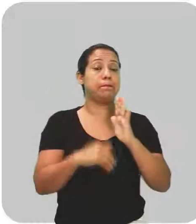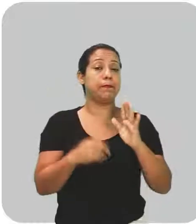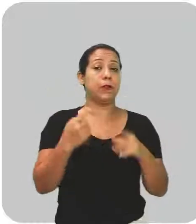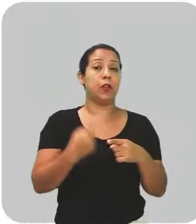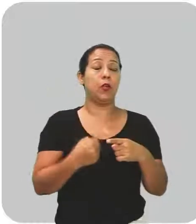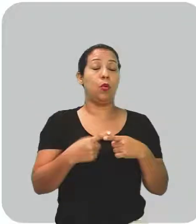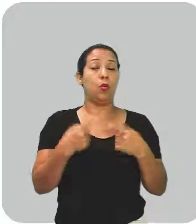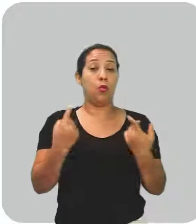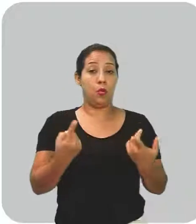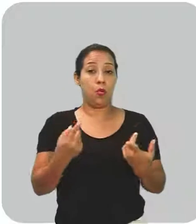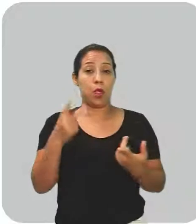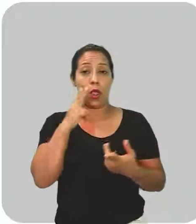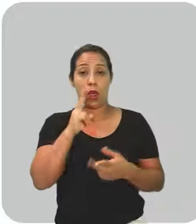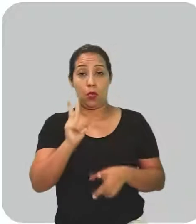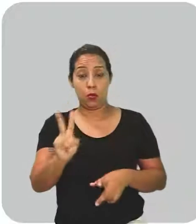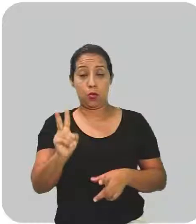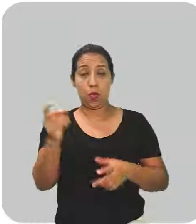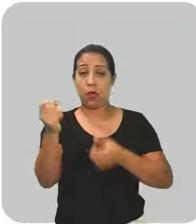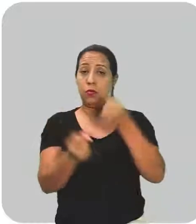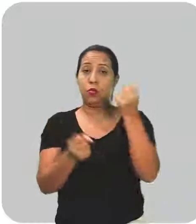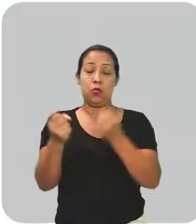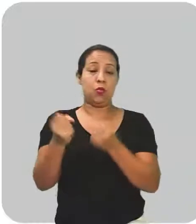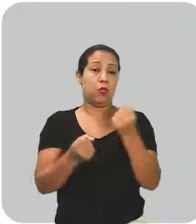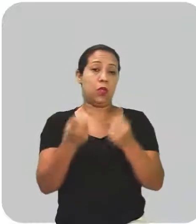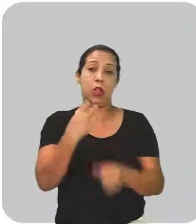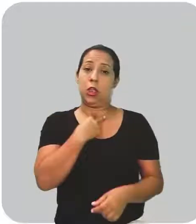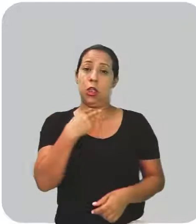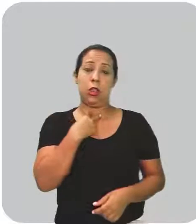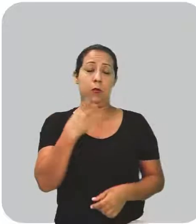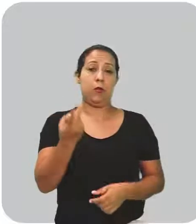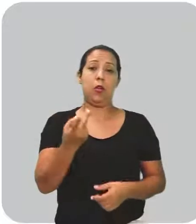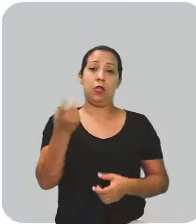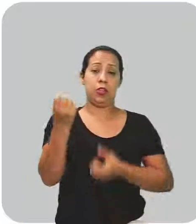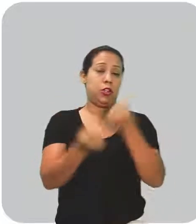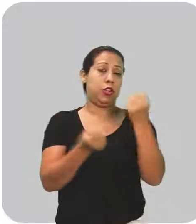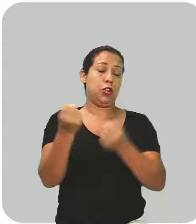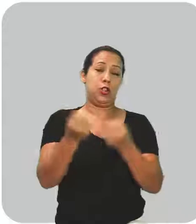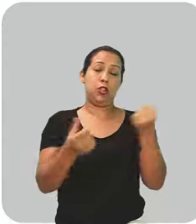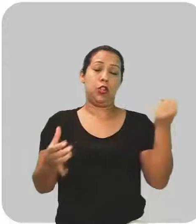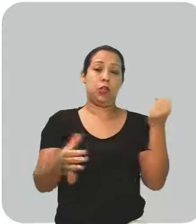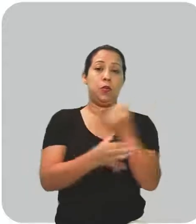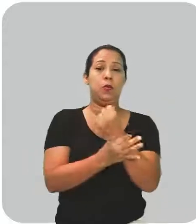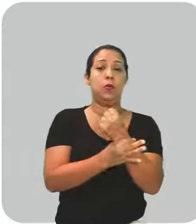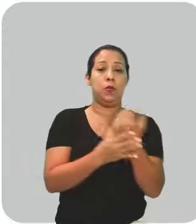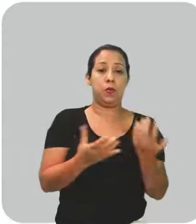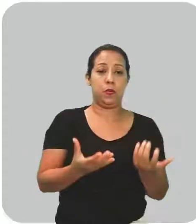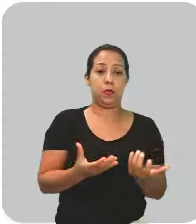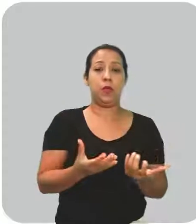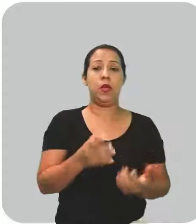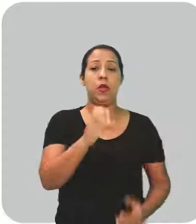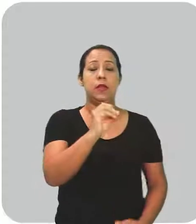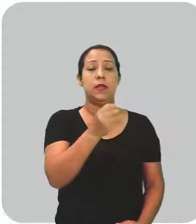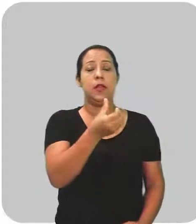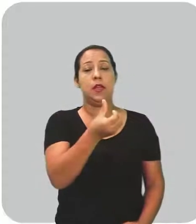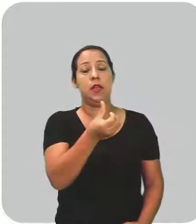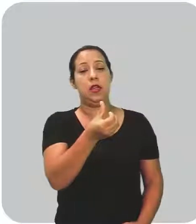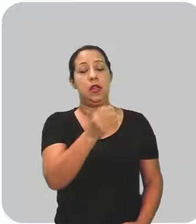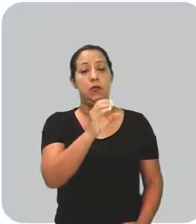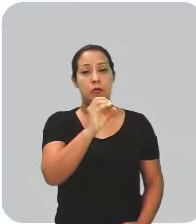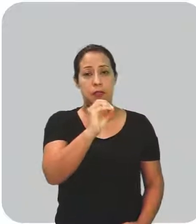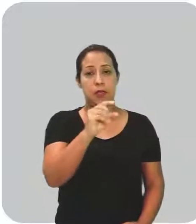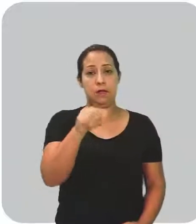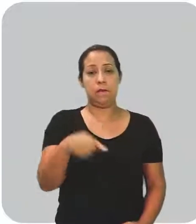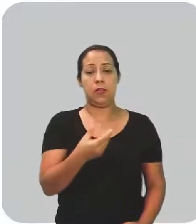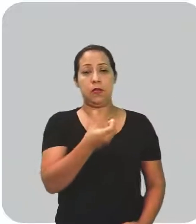para dirigir com segurança, a partir de 0,6 gramas de álcool por litro de sangue.